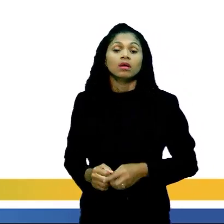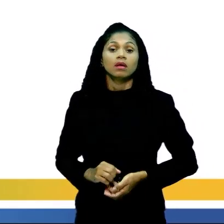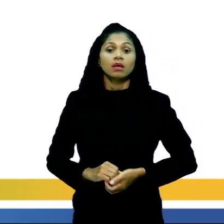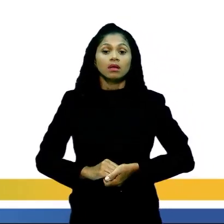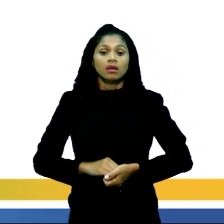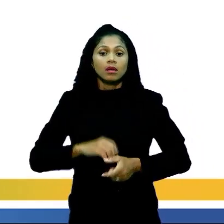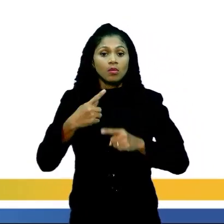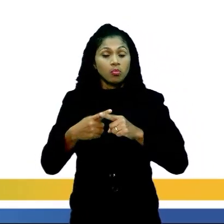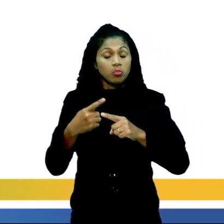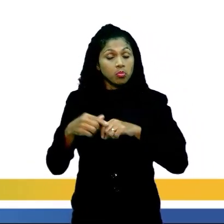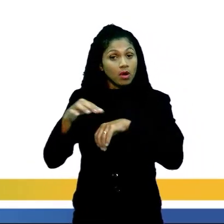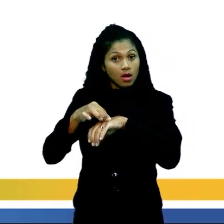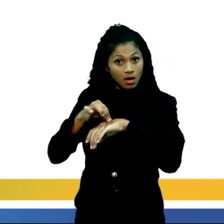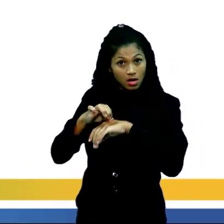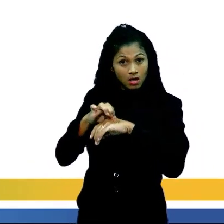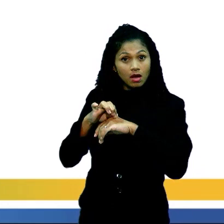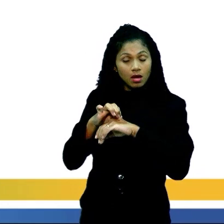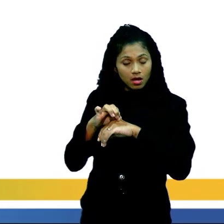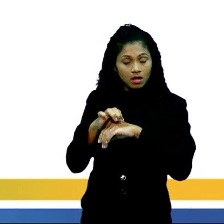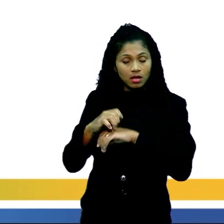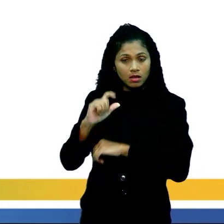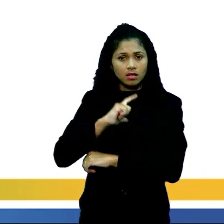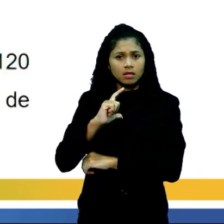quê? 7,5 kg.